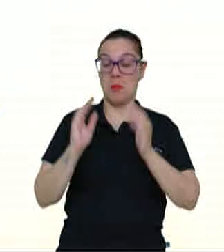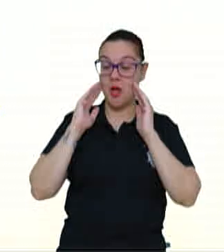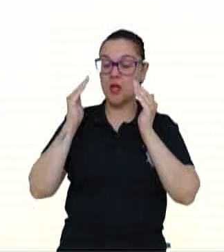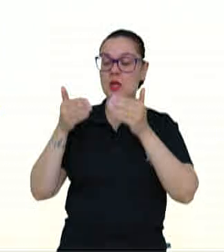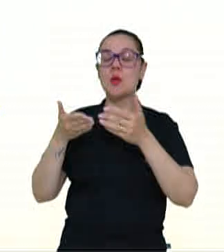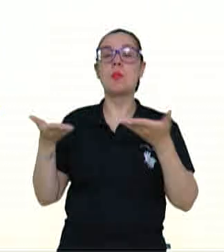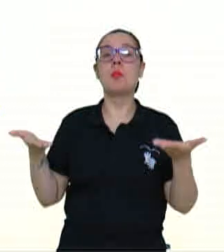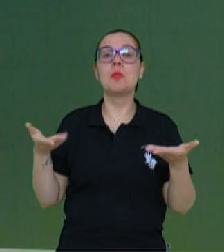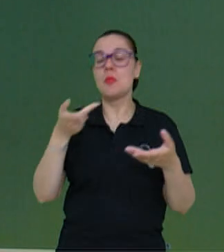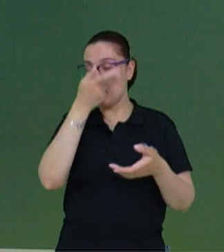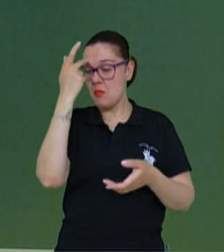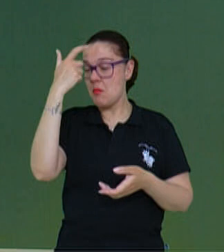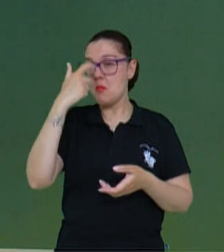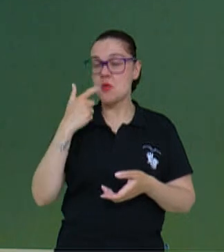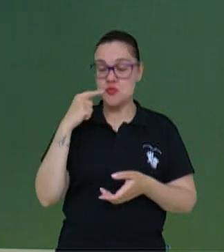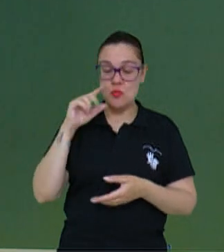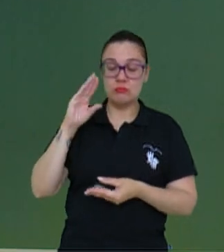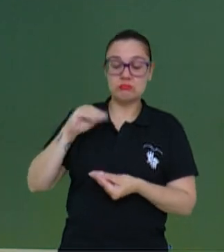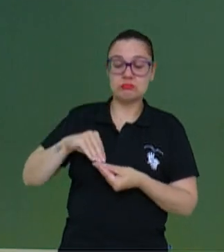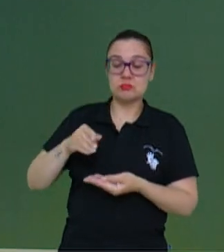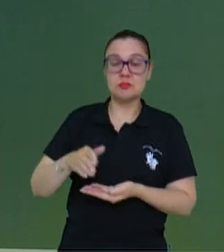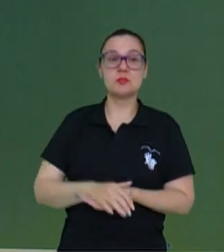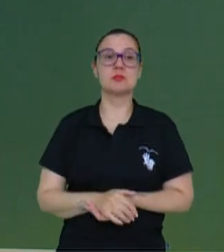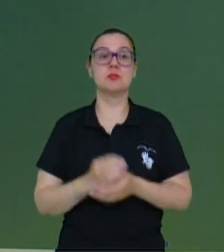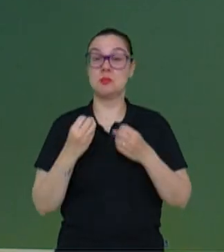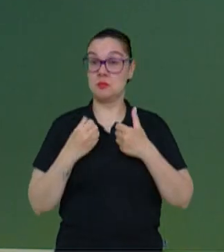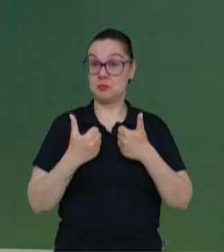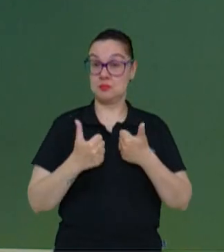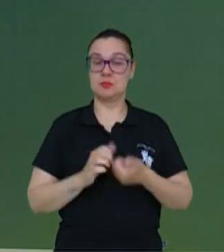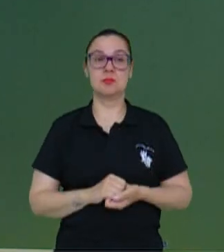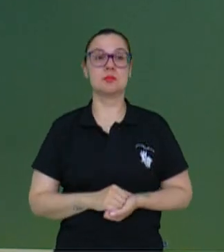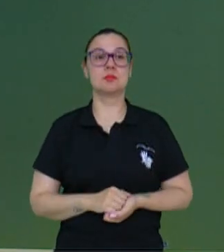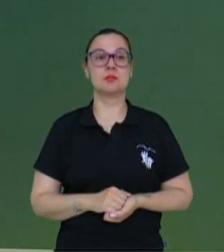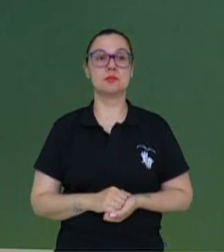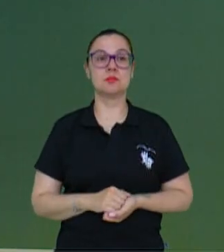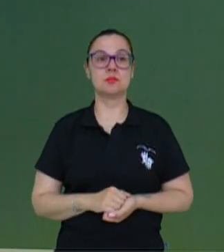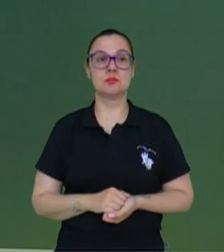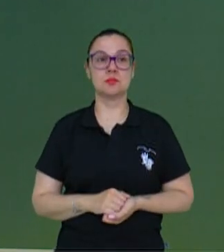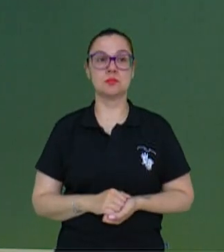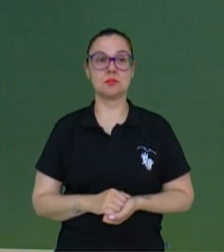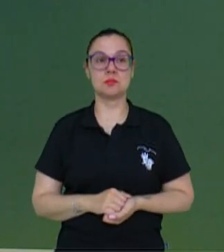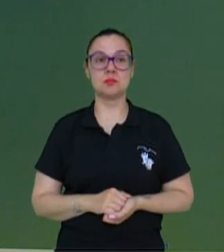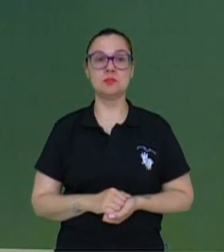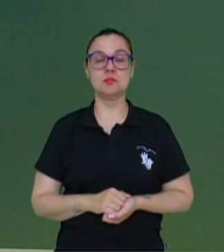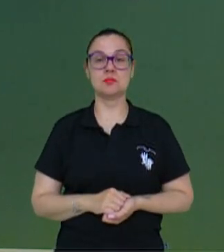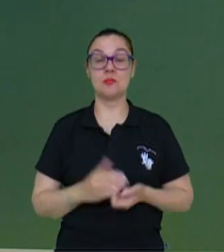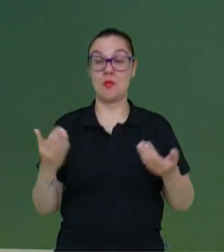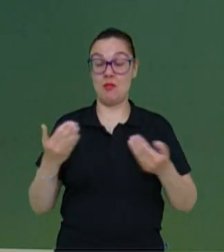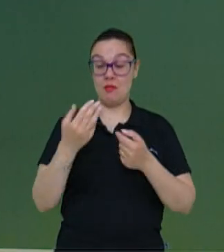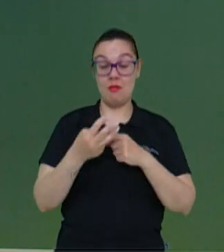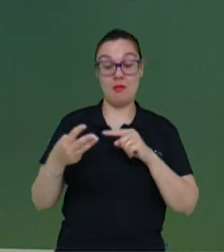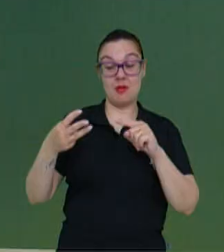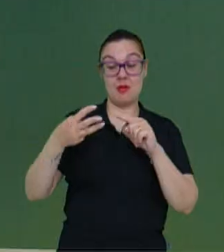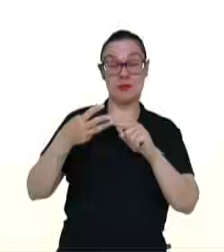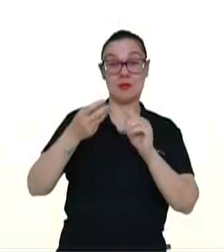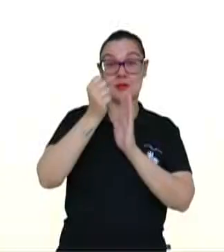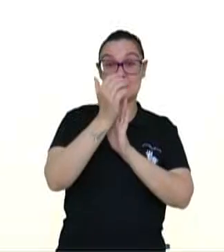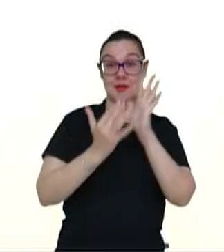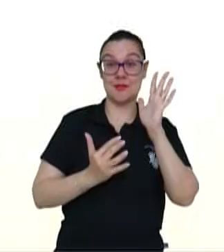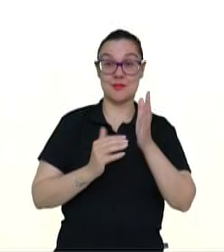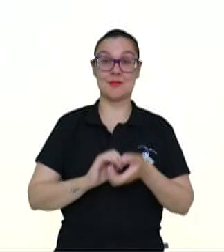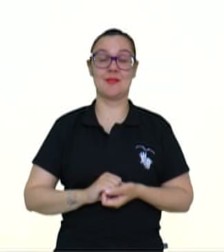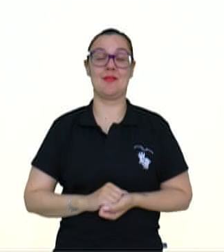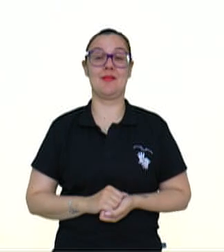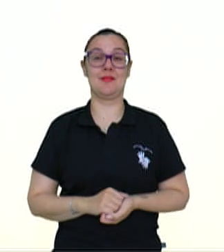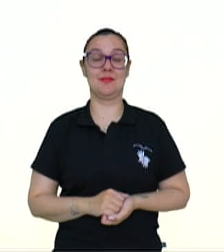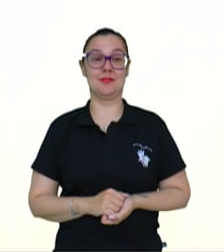dirigida, né? Para quem esse texto é dirigido? Muito bem. Sobre a atividade número 3. Elige a